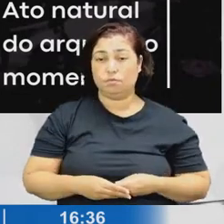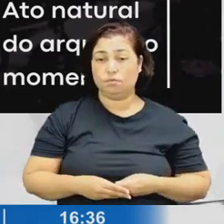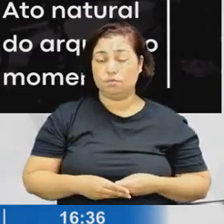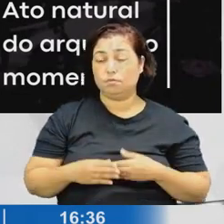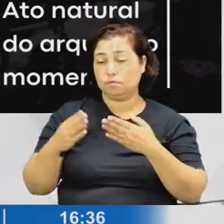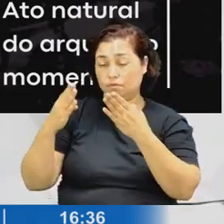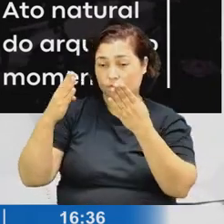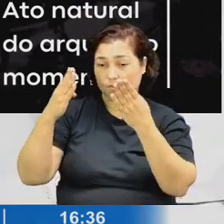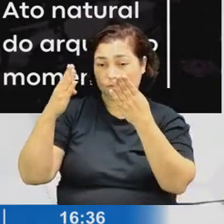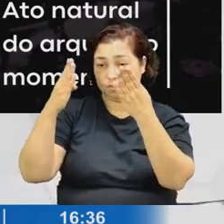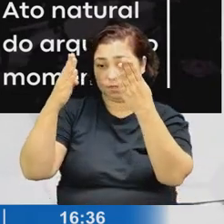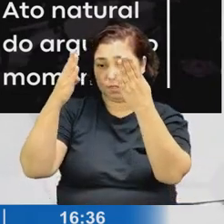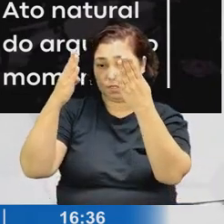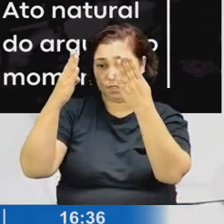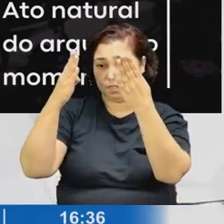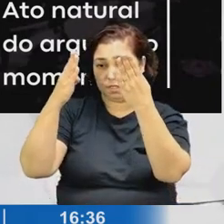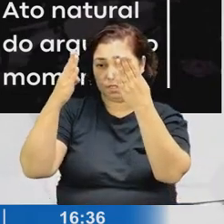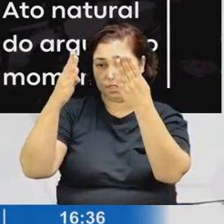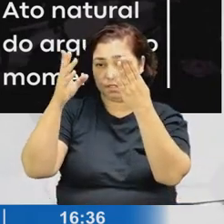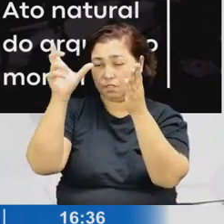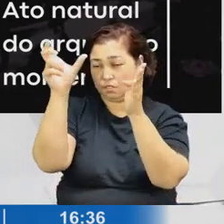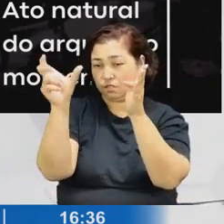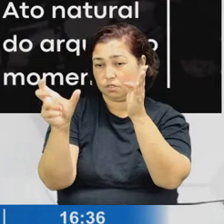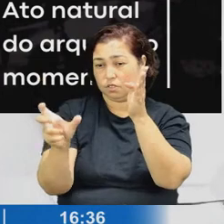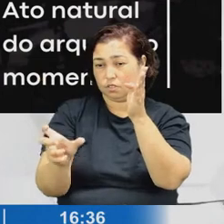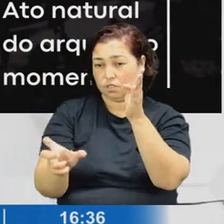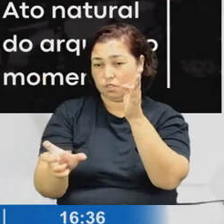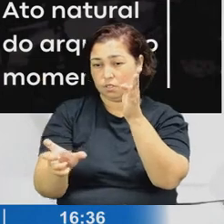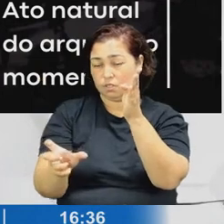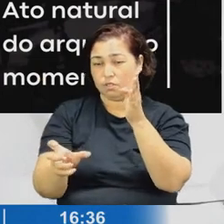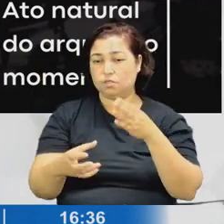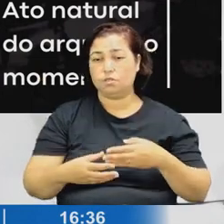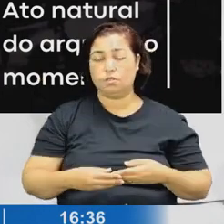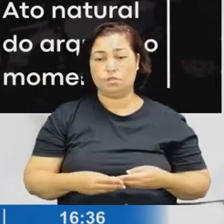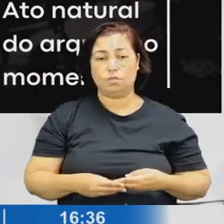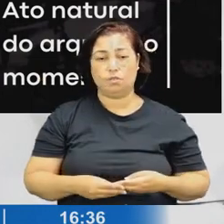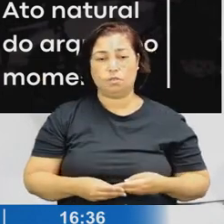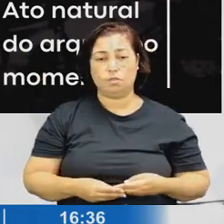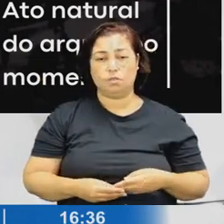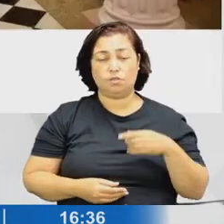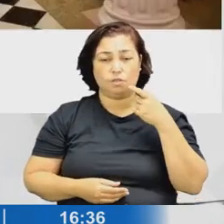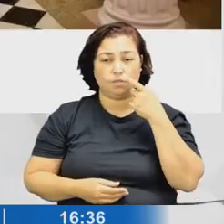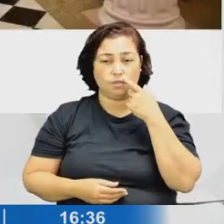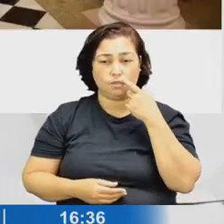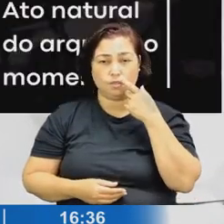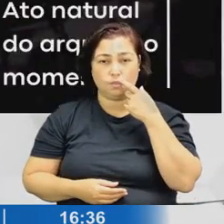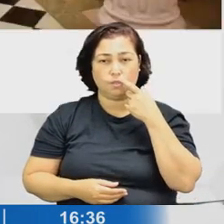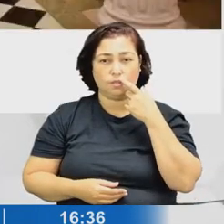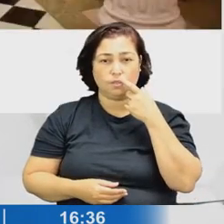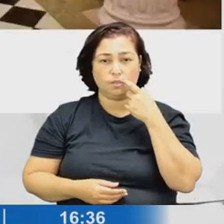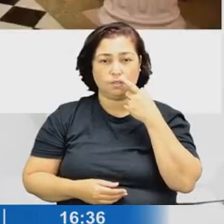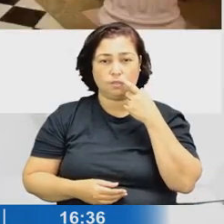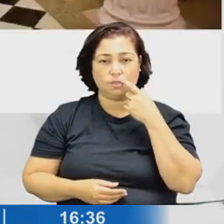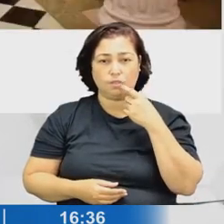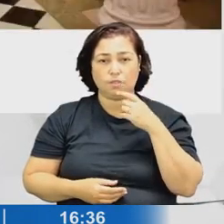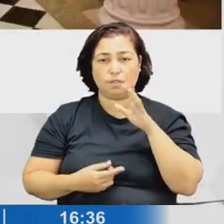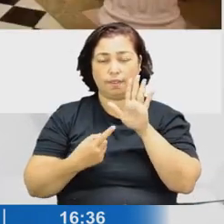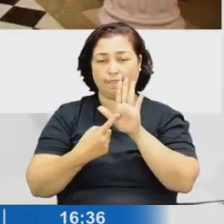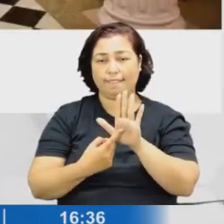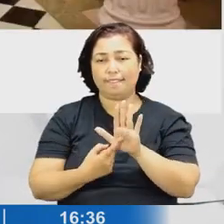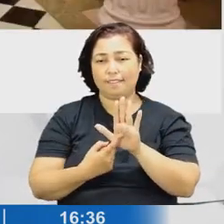gesto expressão roupa ato natural do arquétipo no momento deixa eu mostrar aqui vamos lá ó olha só que legal